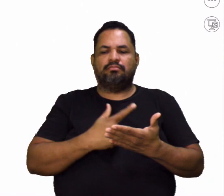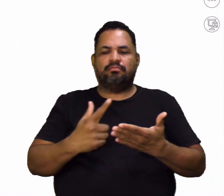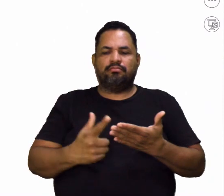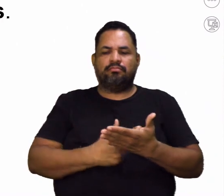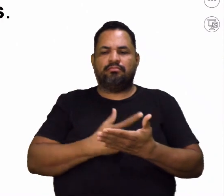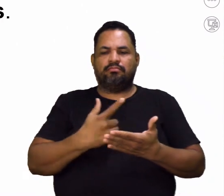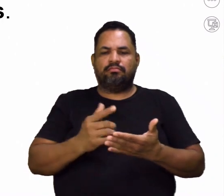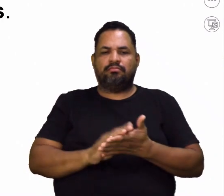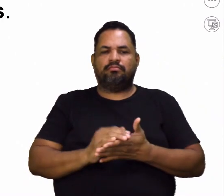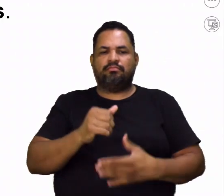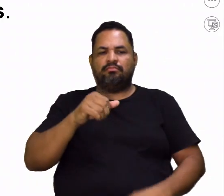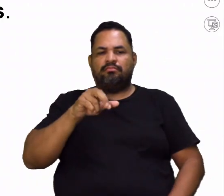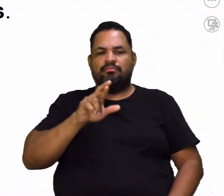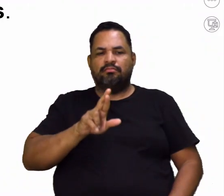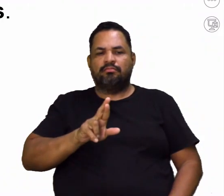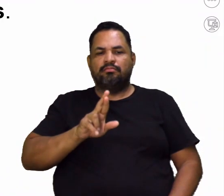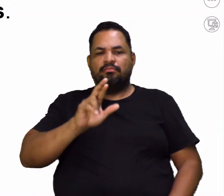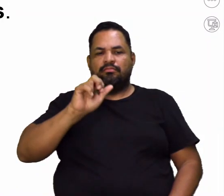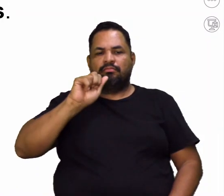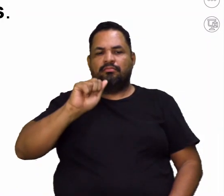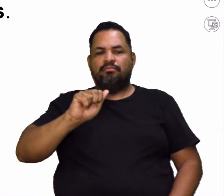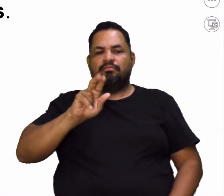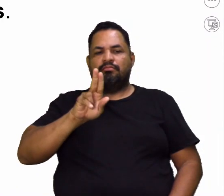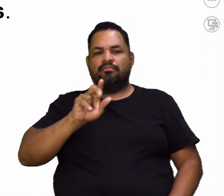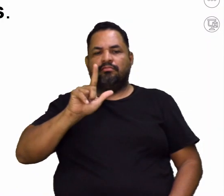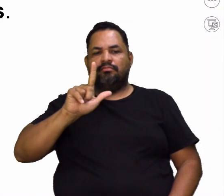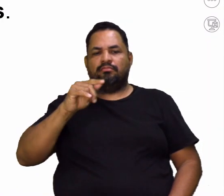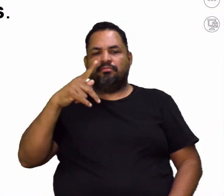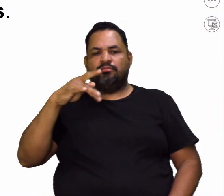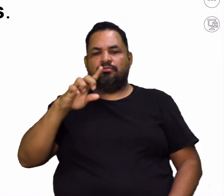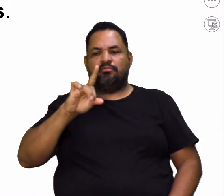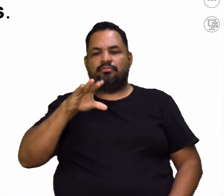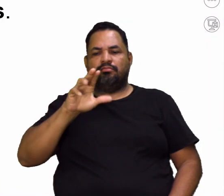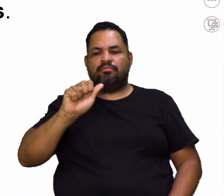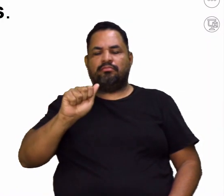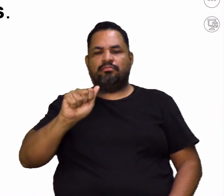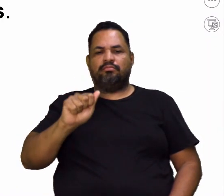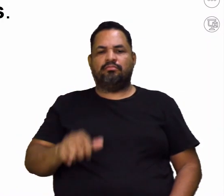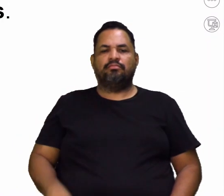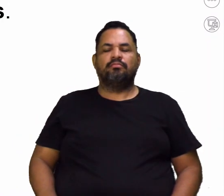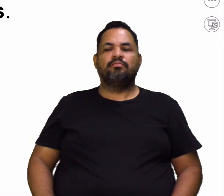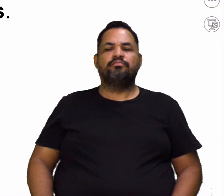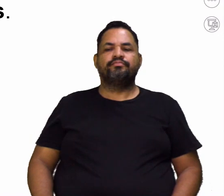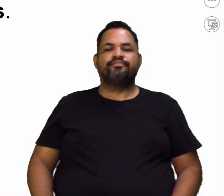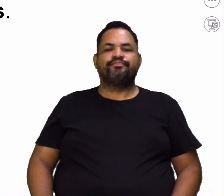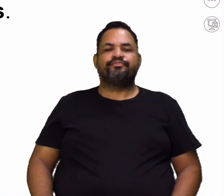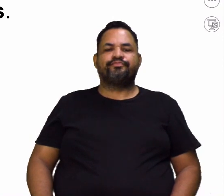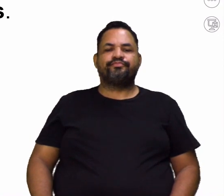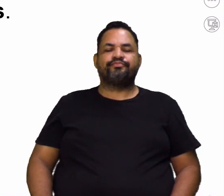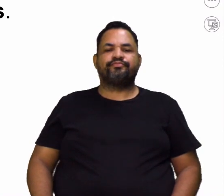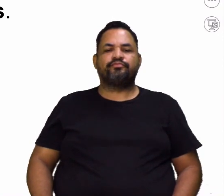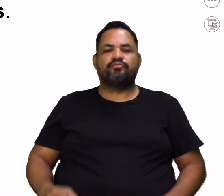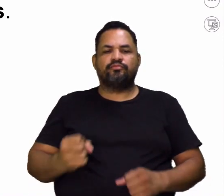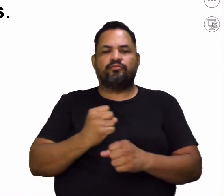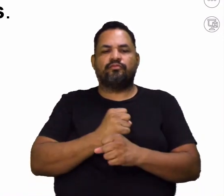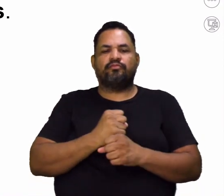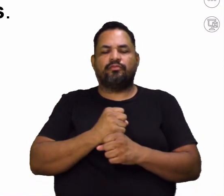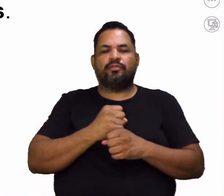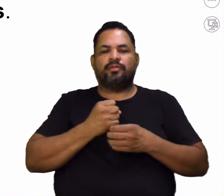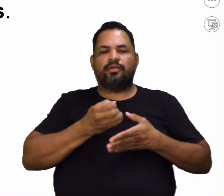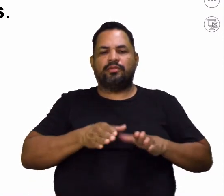que é Raul Pompéia temos aqui o seguinte ó ele é de